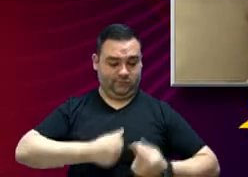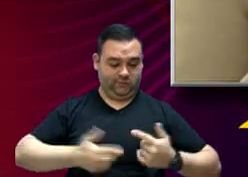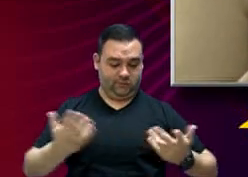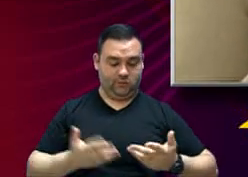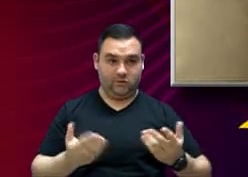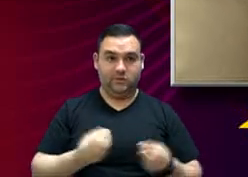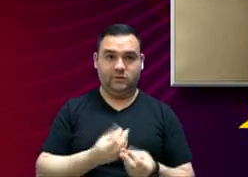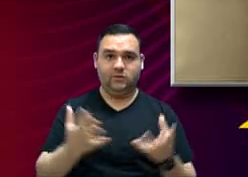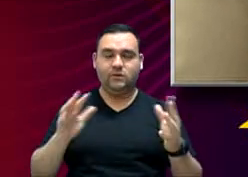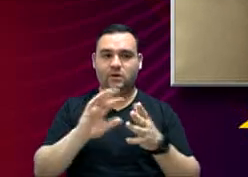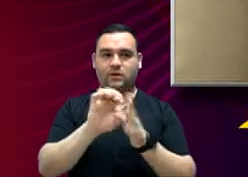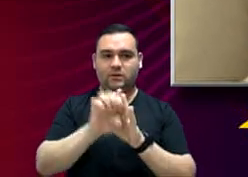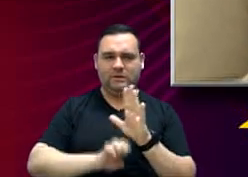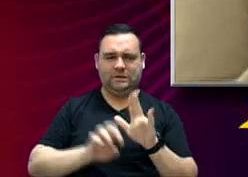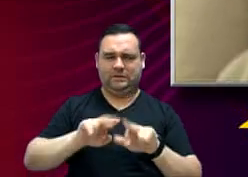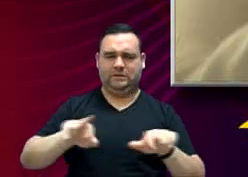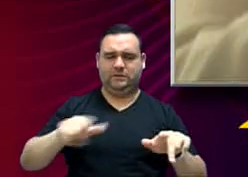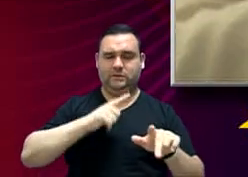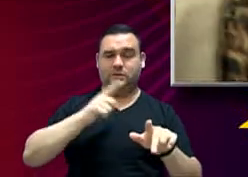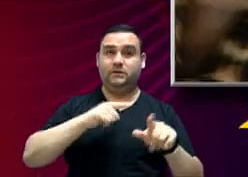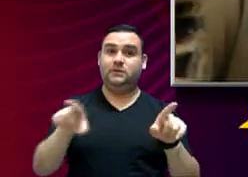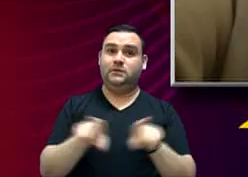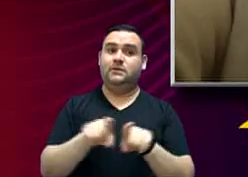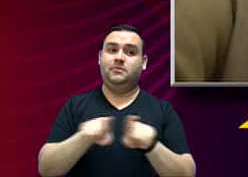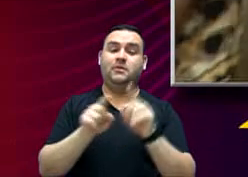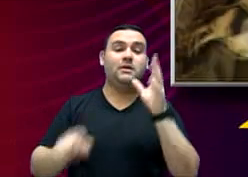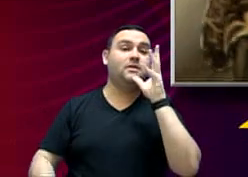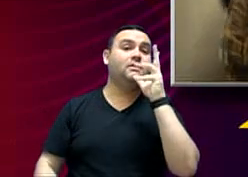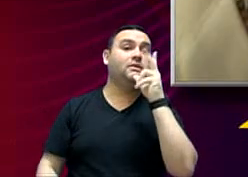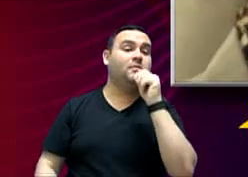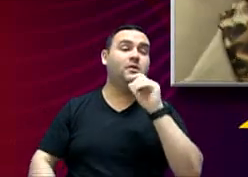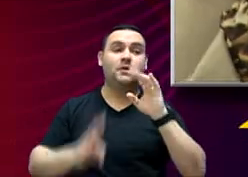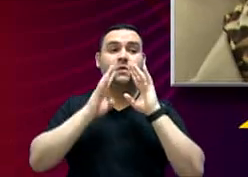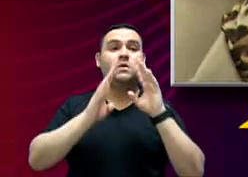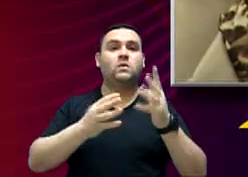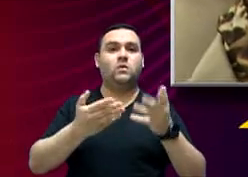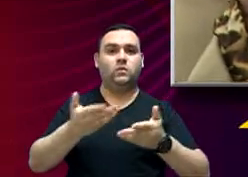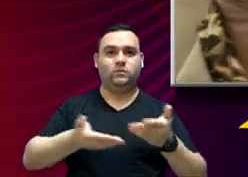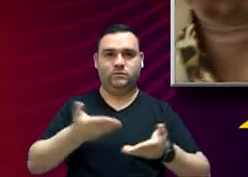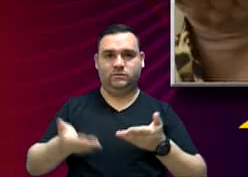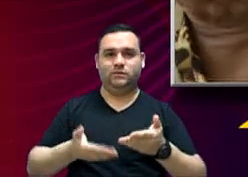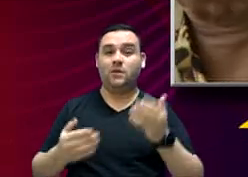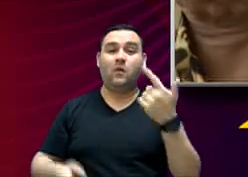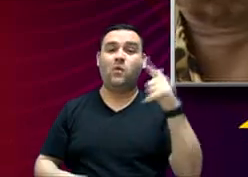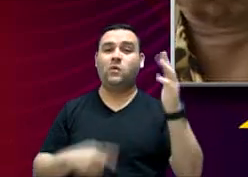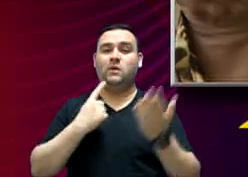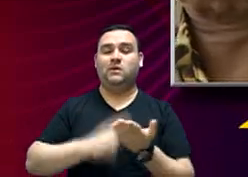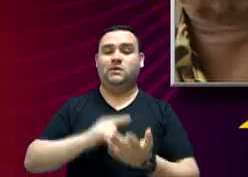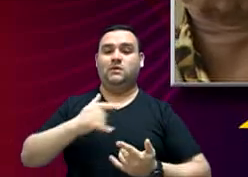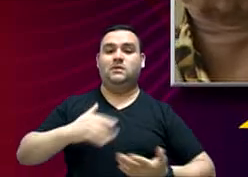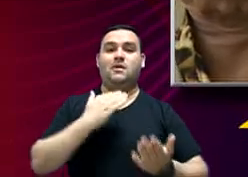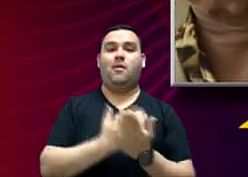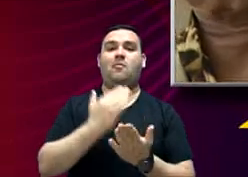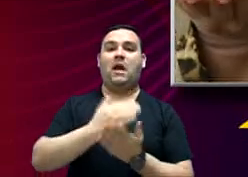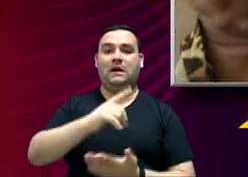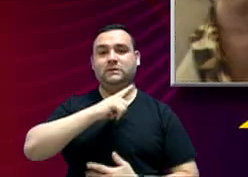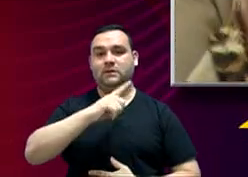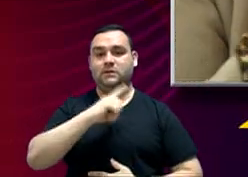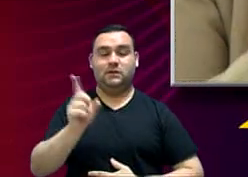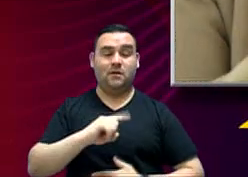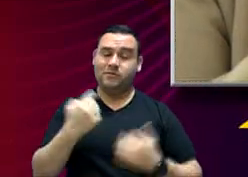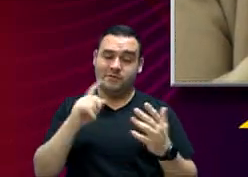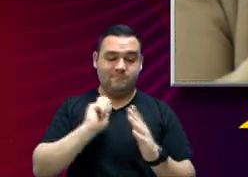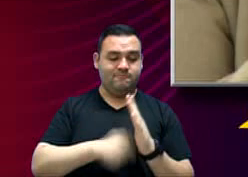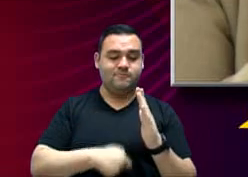para lançar o edital, enfim... E a demora do atendimento. É que foi outro contrato, não foi prorrogado o que existia. Então,